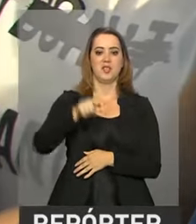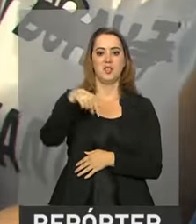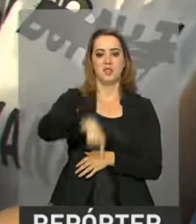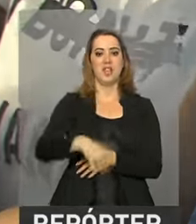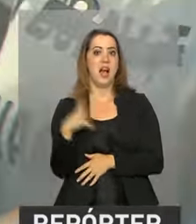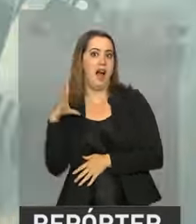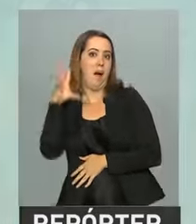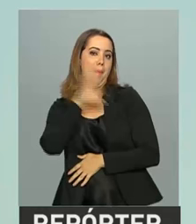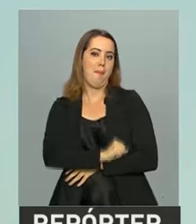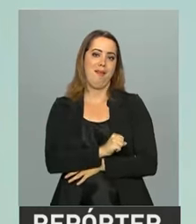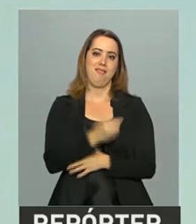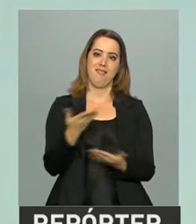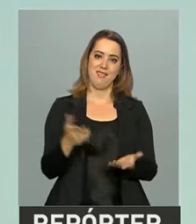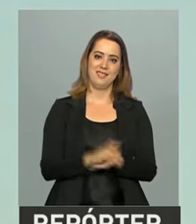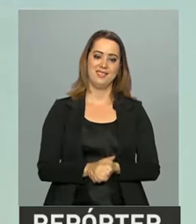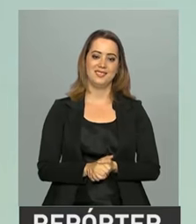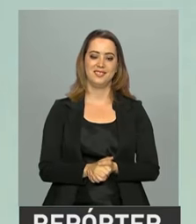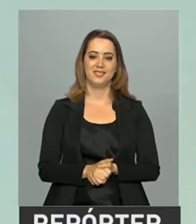lugar. Eu adorei.